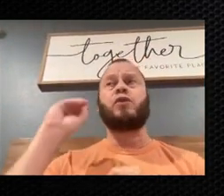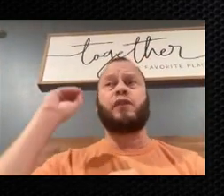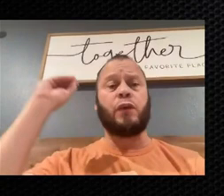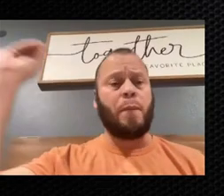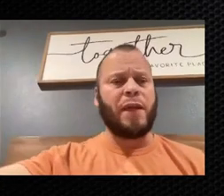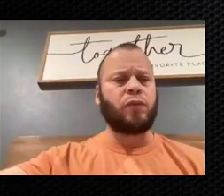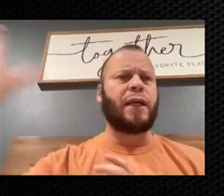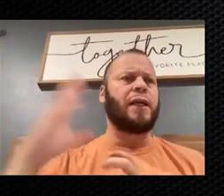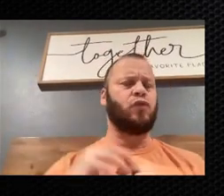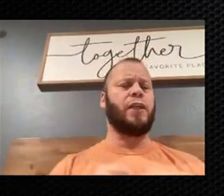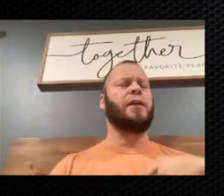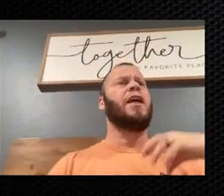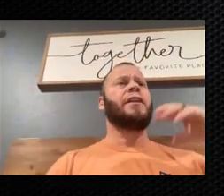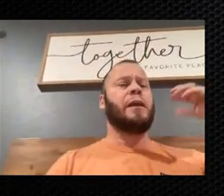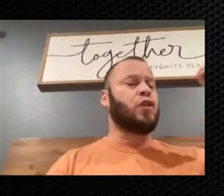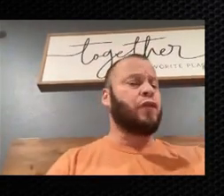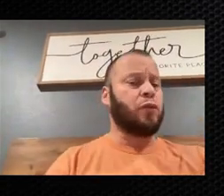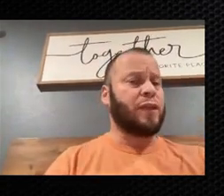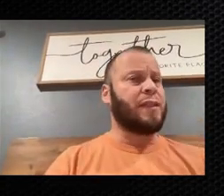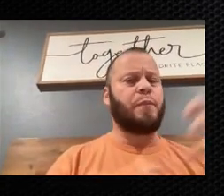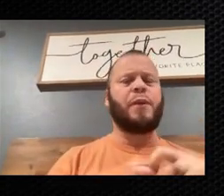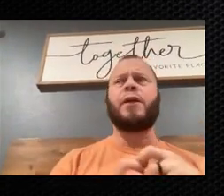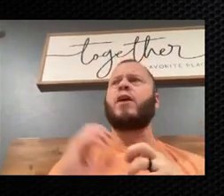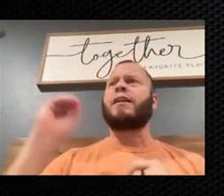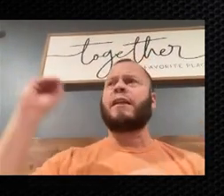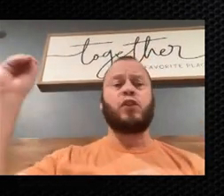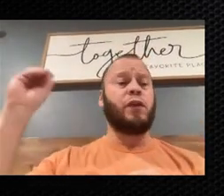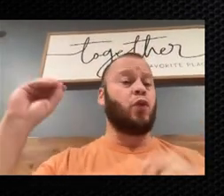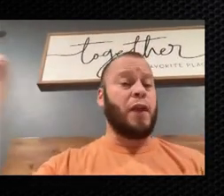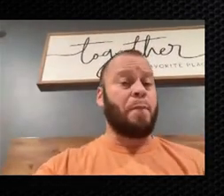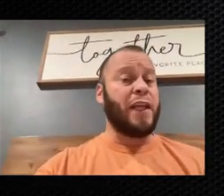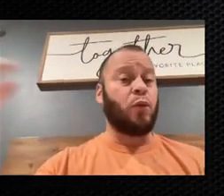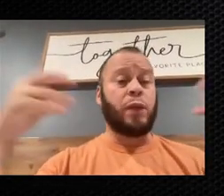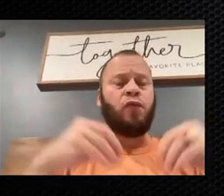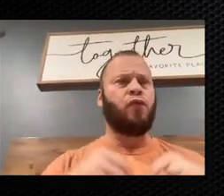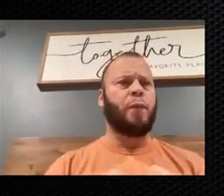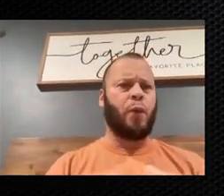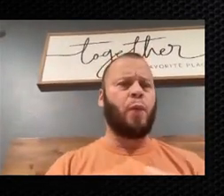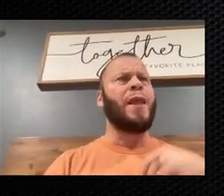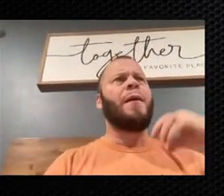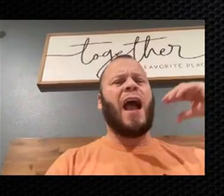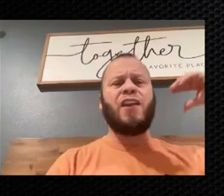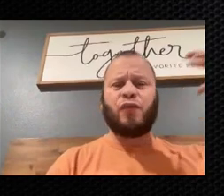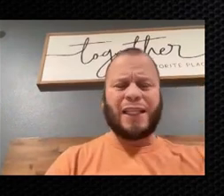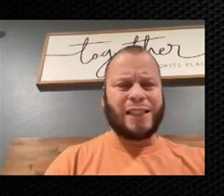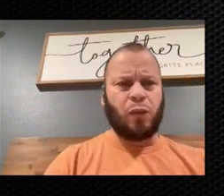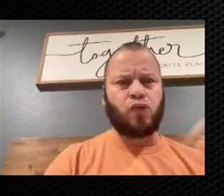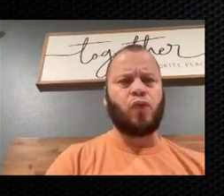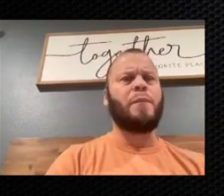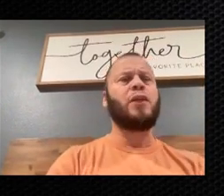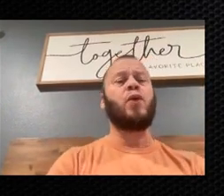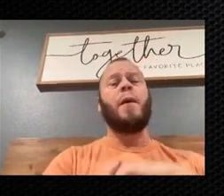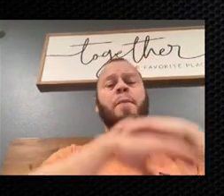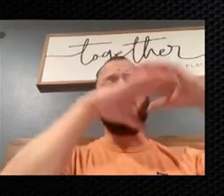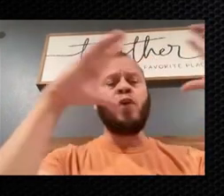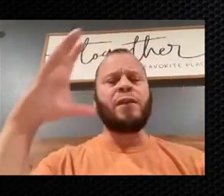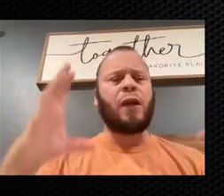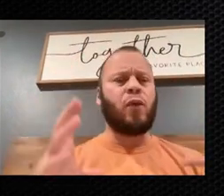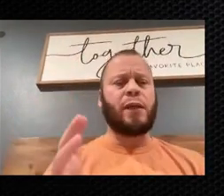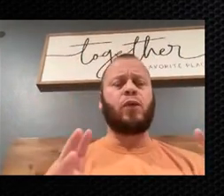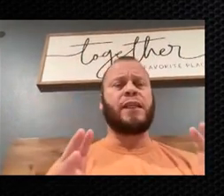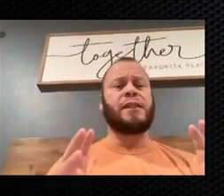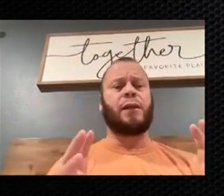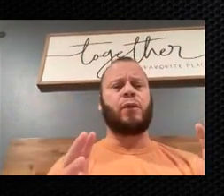ruas Nós estamos vendo o aumento da gasolina Estamos vendo desemprego Estamos vendo que o emprego não foi bom a inflação tranquilo